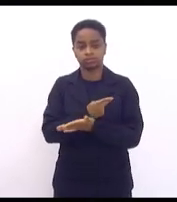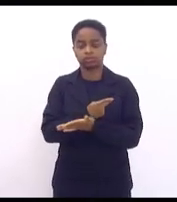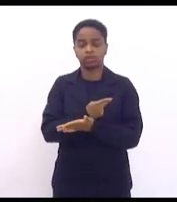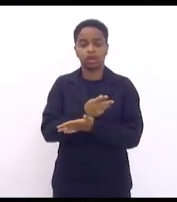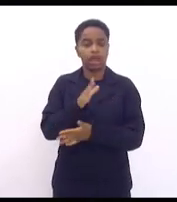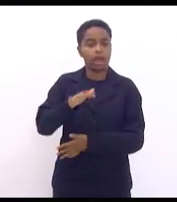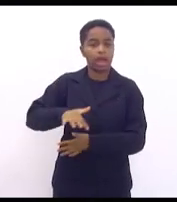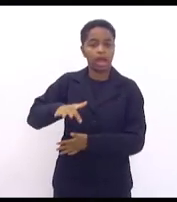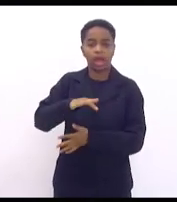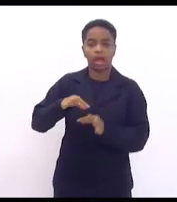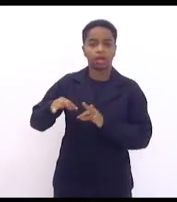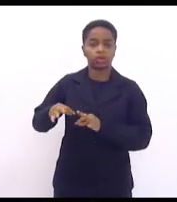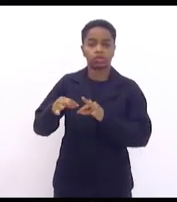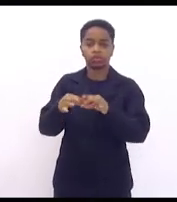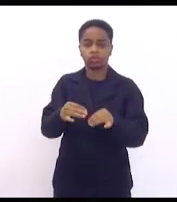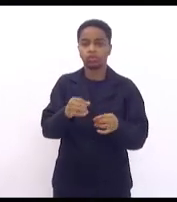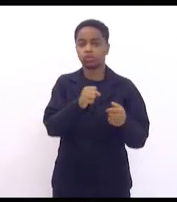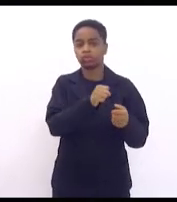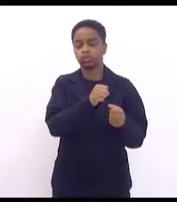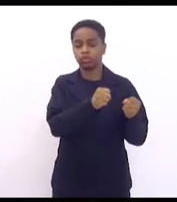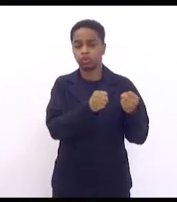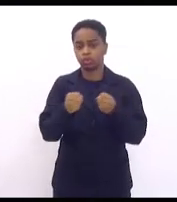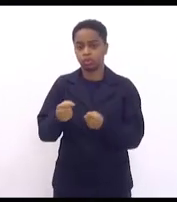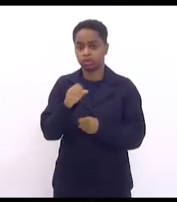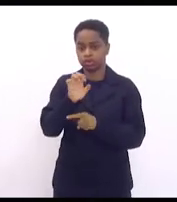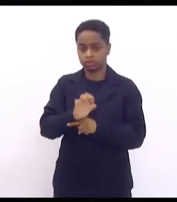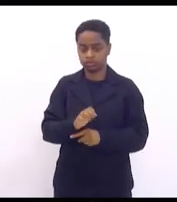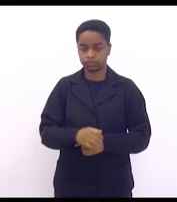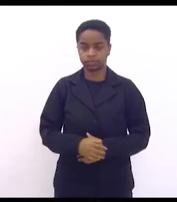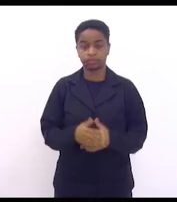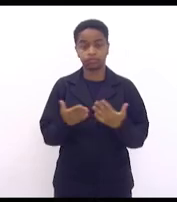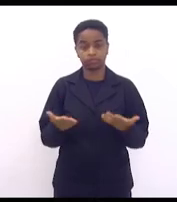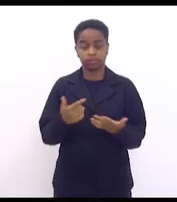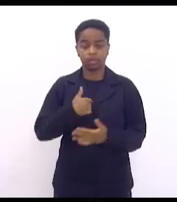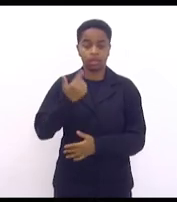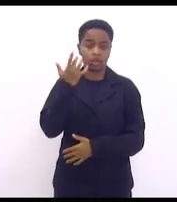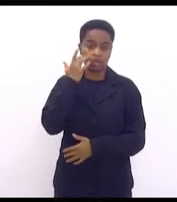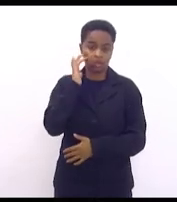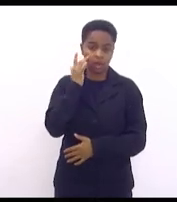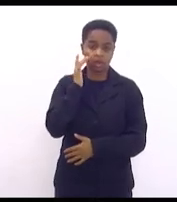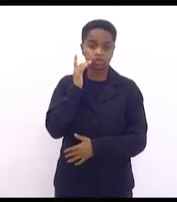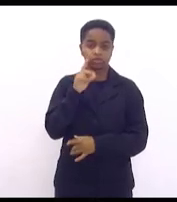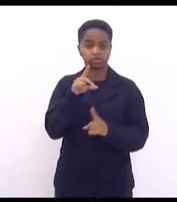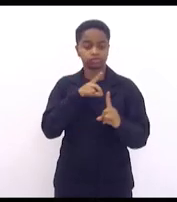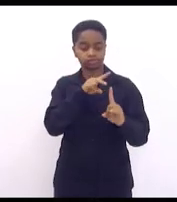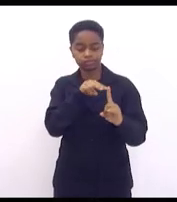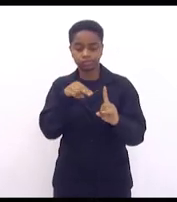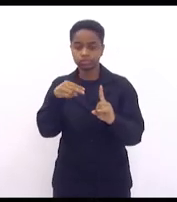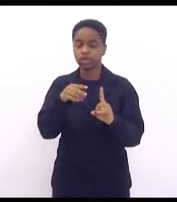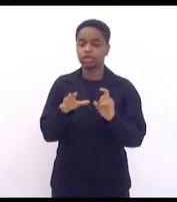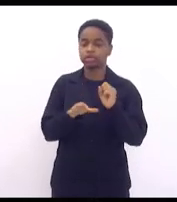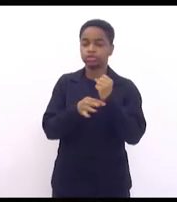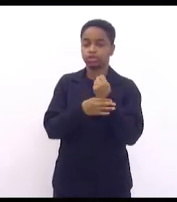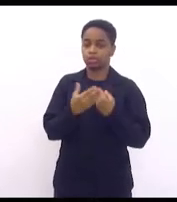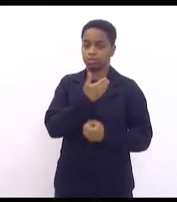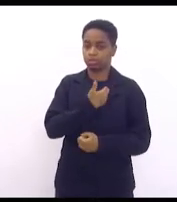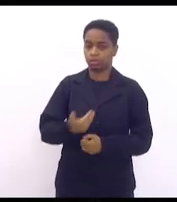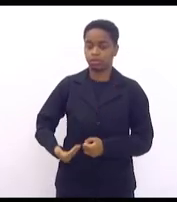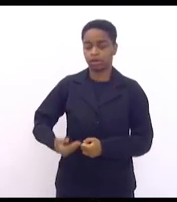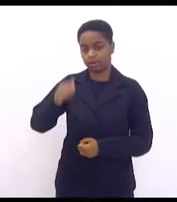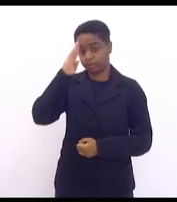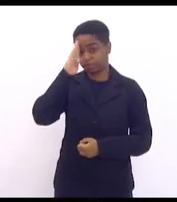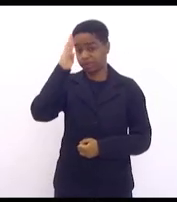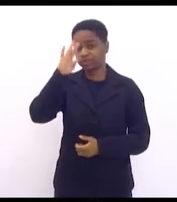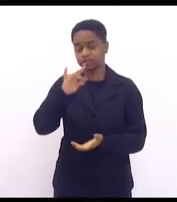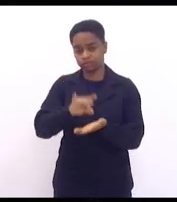todas as áreas do poder estatal. Então, acho que ter esse olhar sobre a segurança pública é